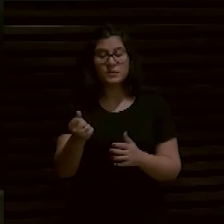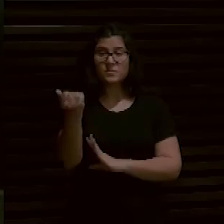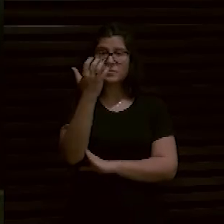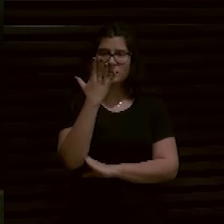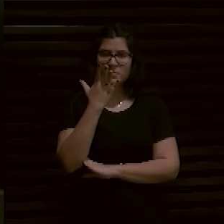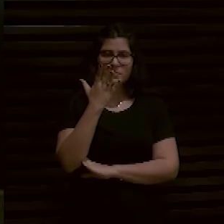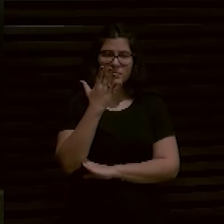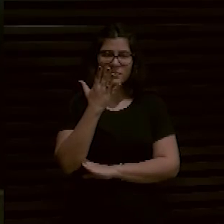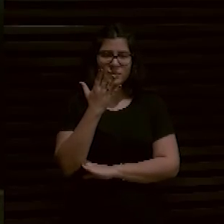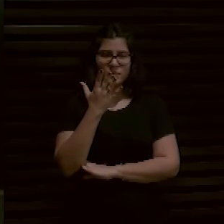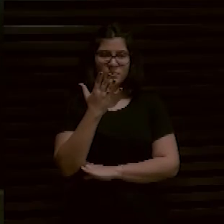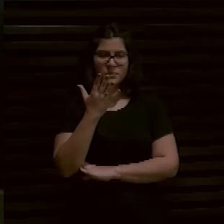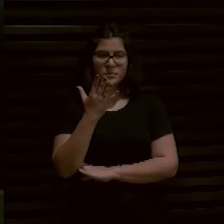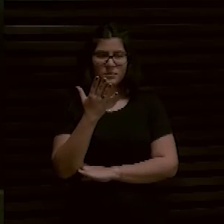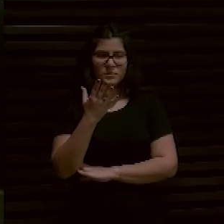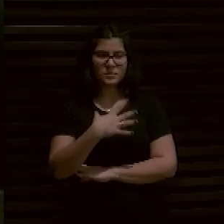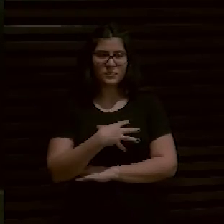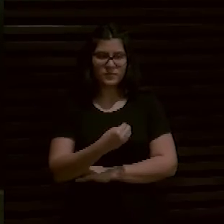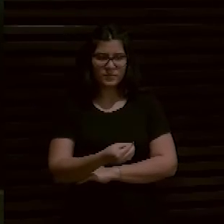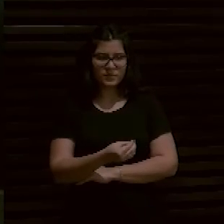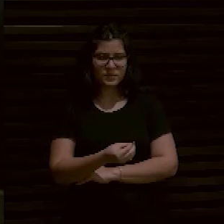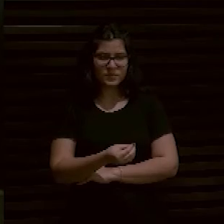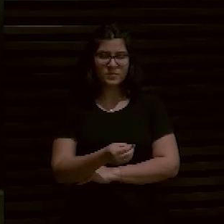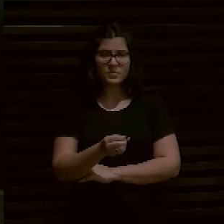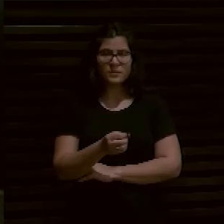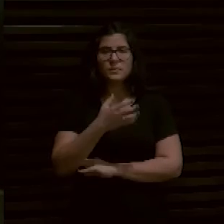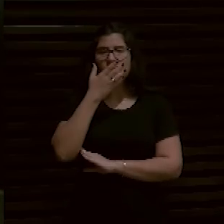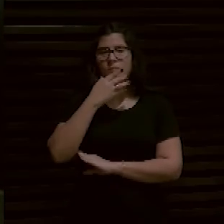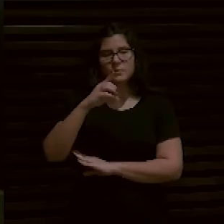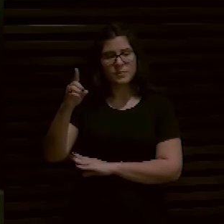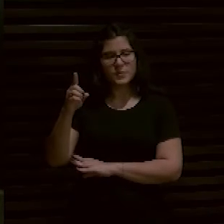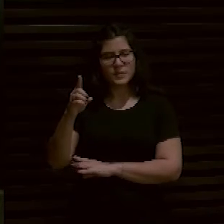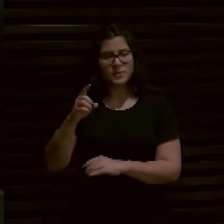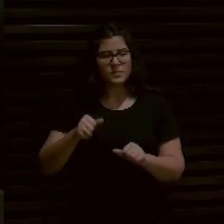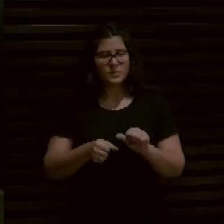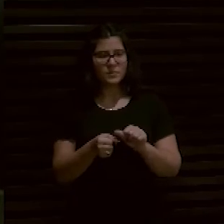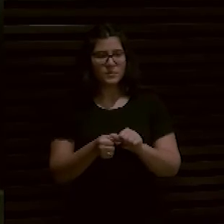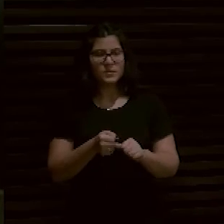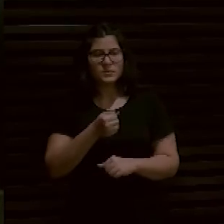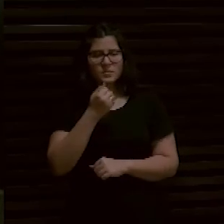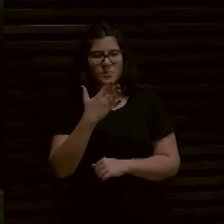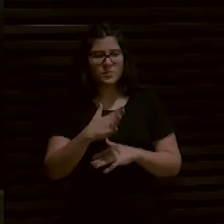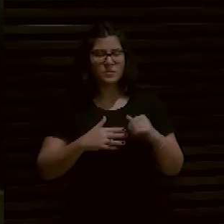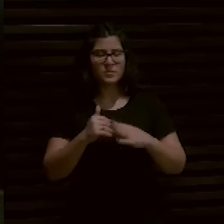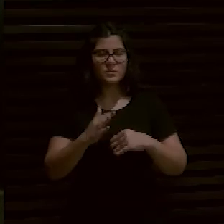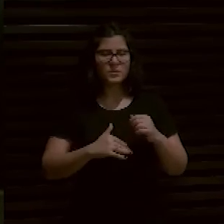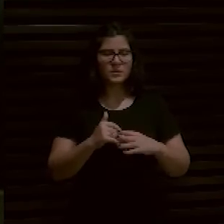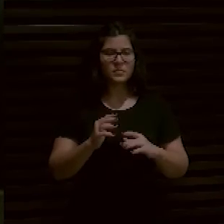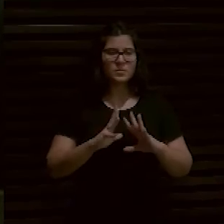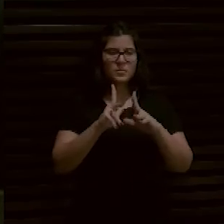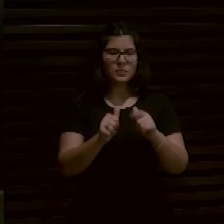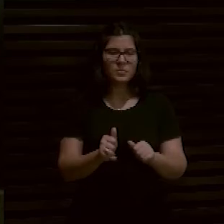e efetivadas no Filho, a quem o Pai constituiu boas novas a todo que nele